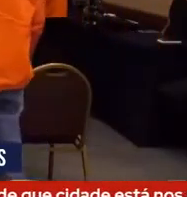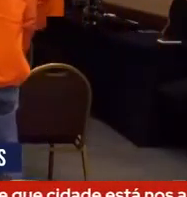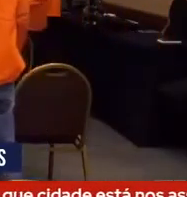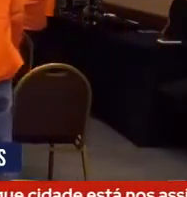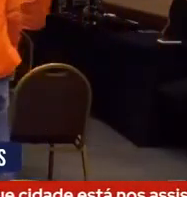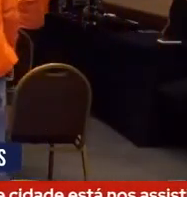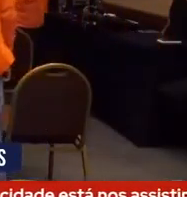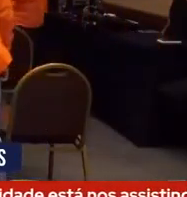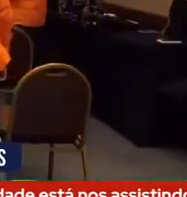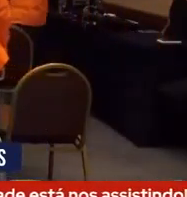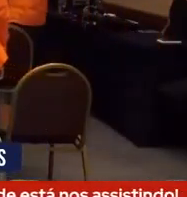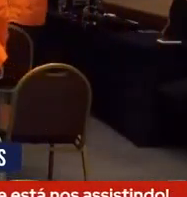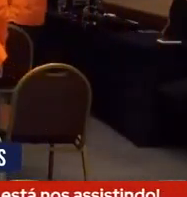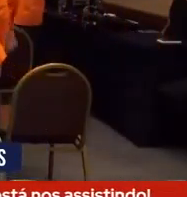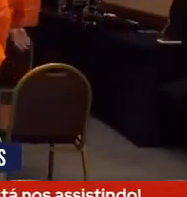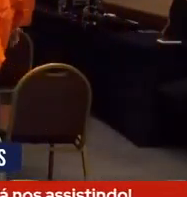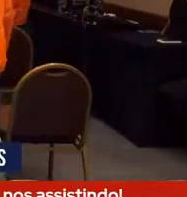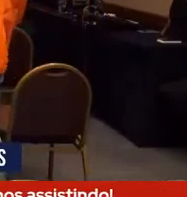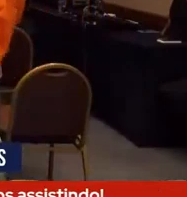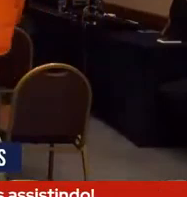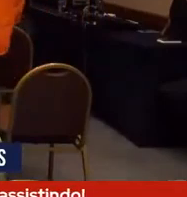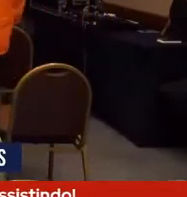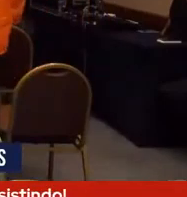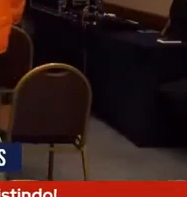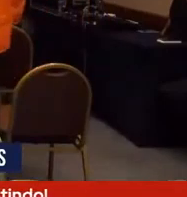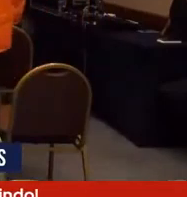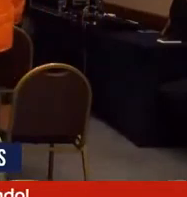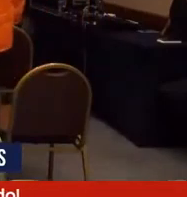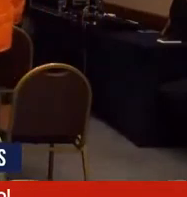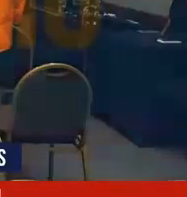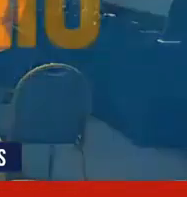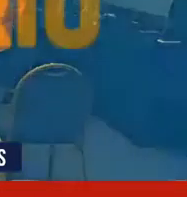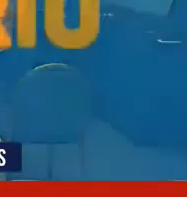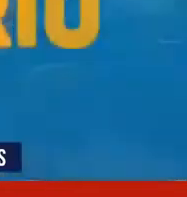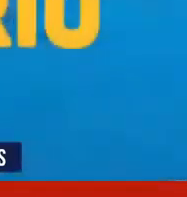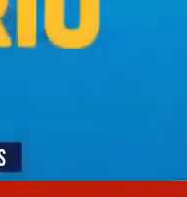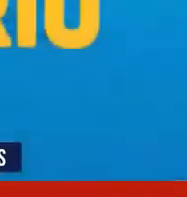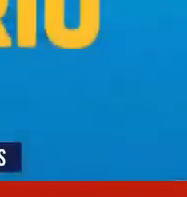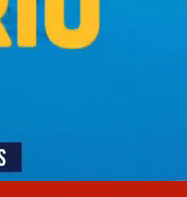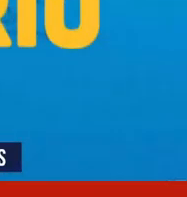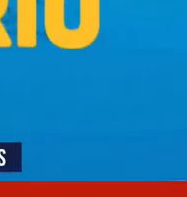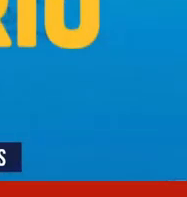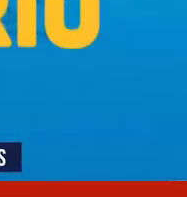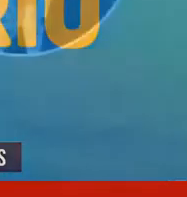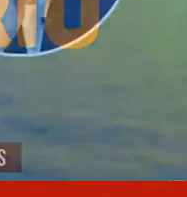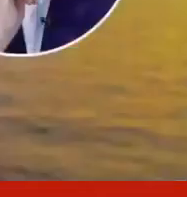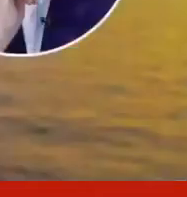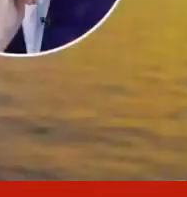gente faz com os pré-candidatos e com o pessoal que quer tirar, só de forma organizada, tá, gente? Então, vamos tirar uma...